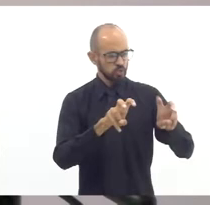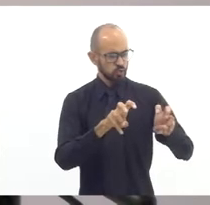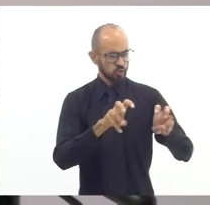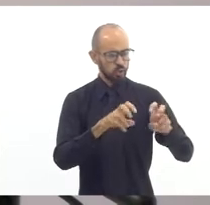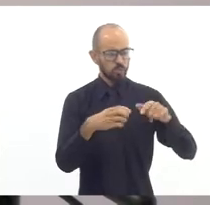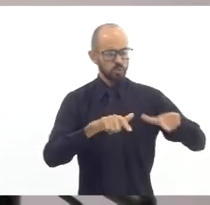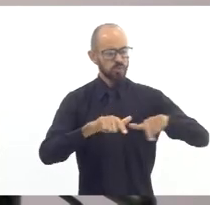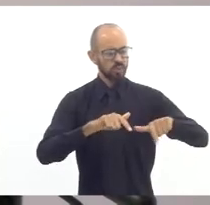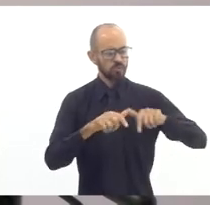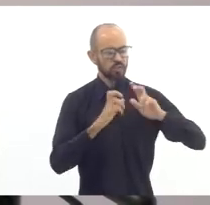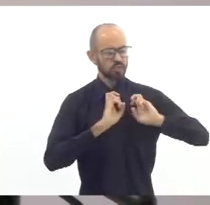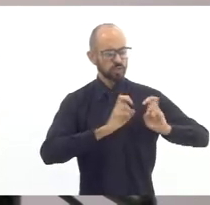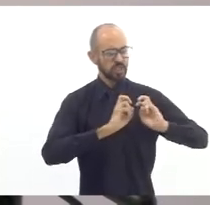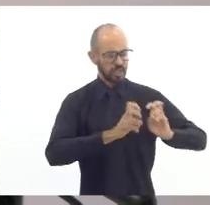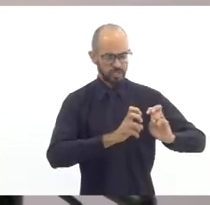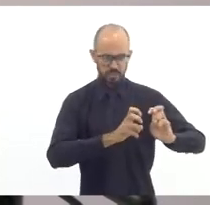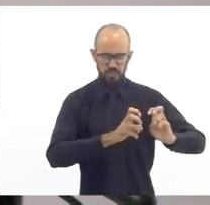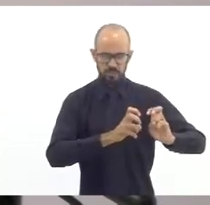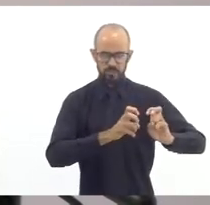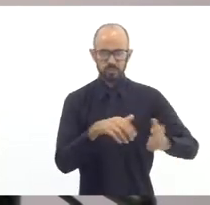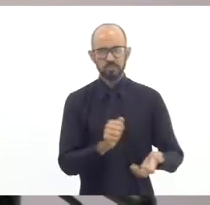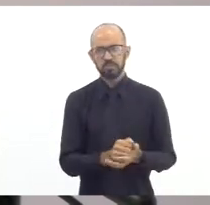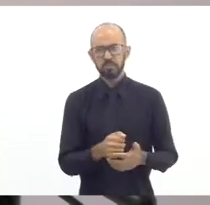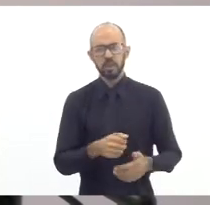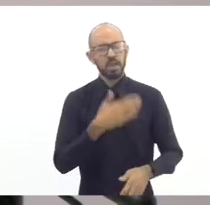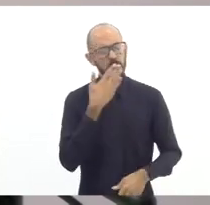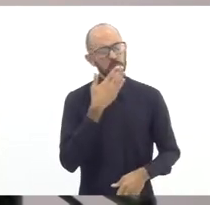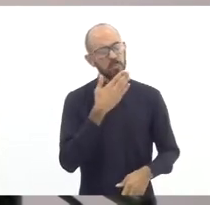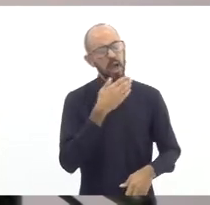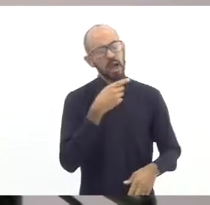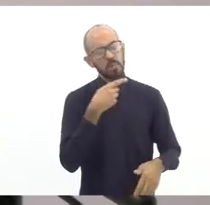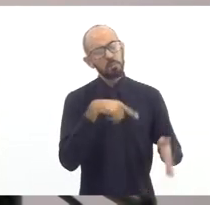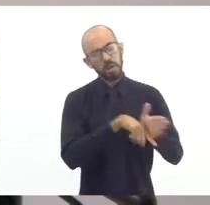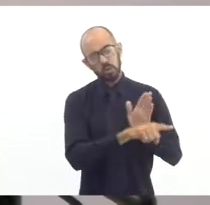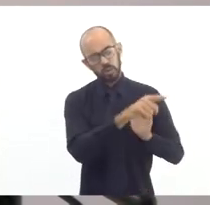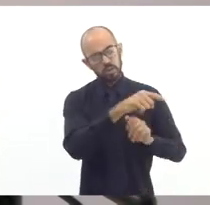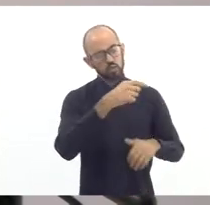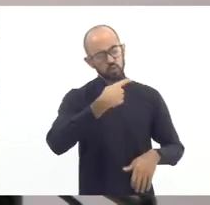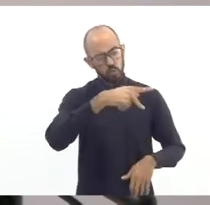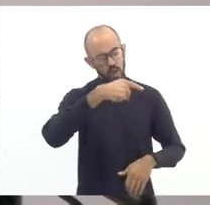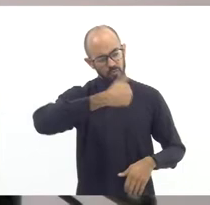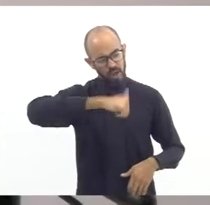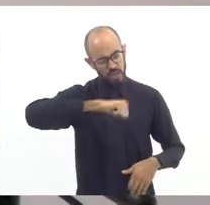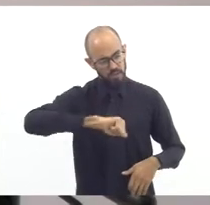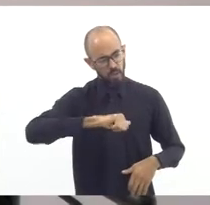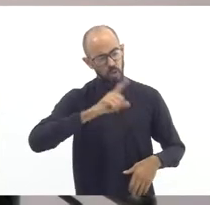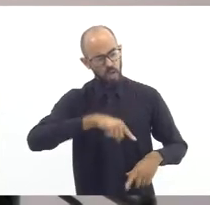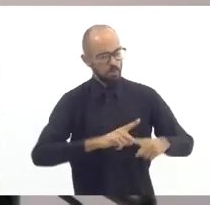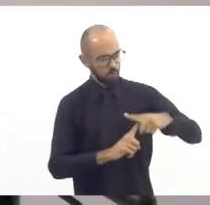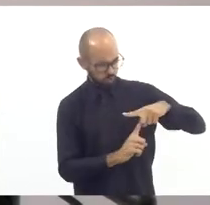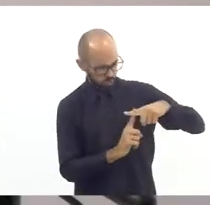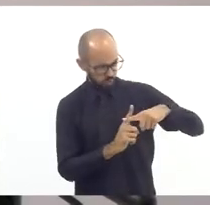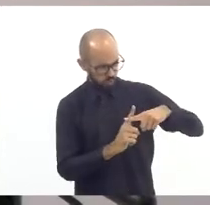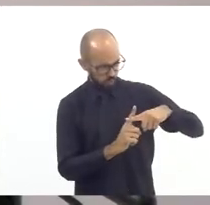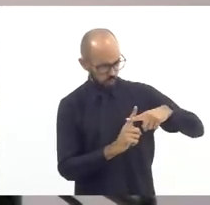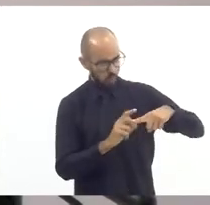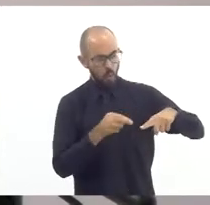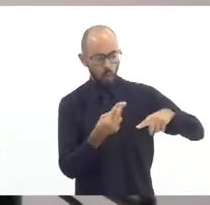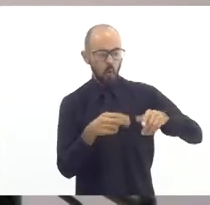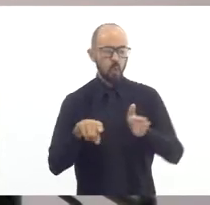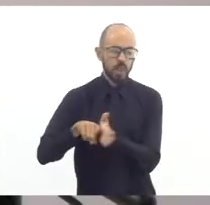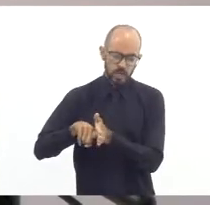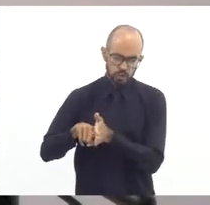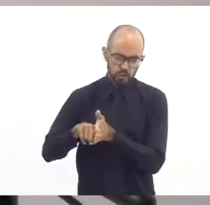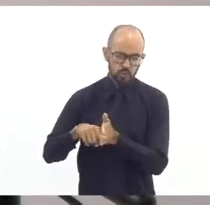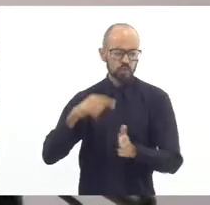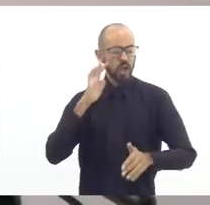pela Supervia? A Getransp tem uma avaliação positiva, considera satisfatórios esses serviços, considera que os usuários estão